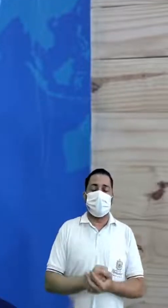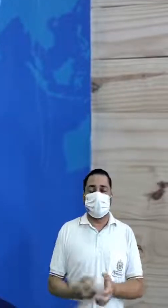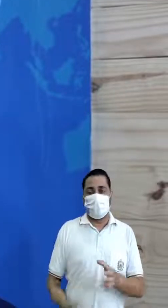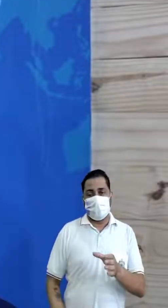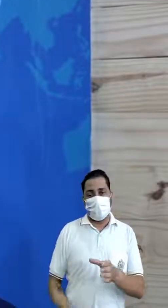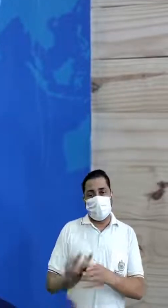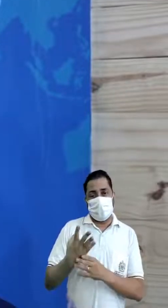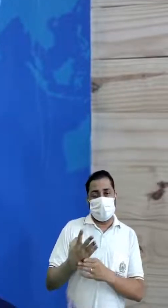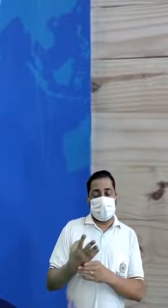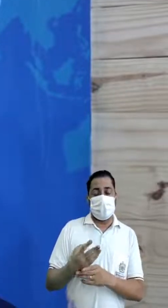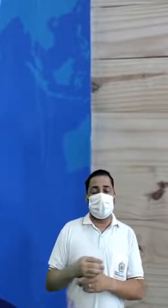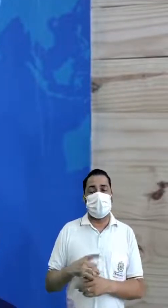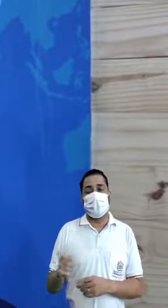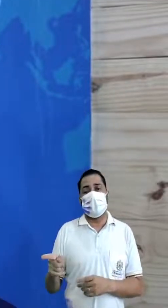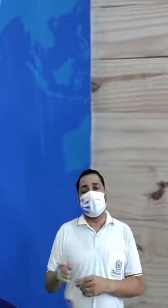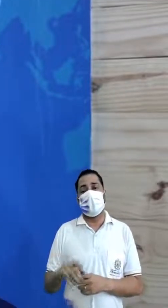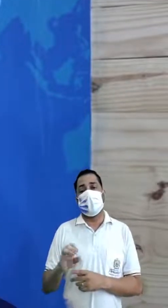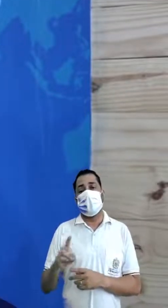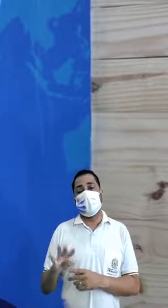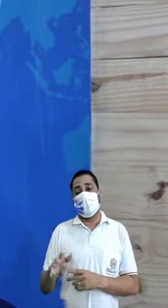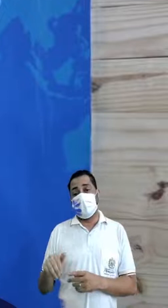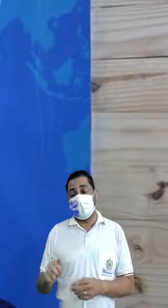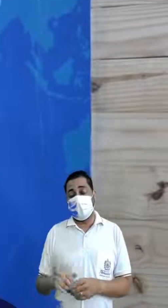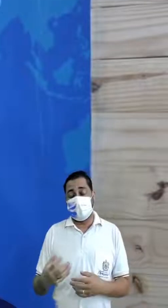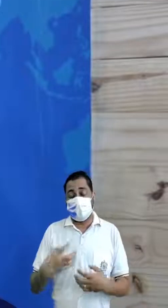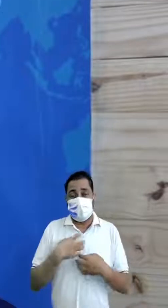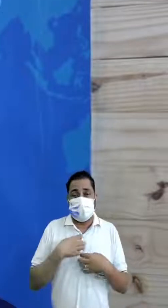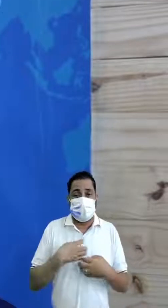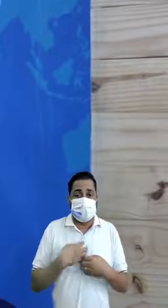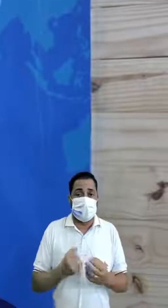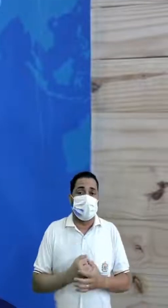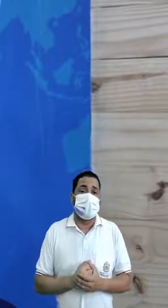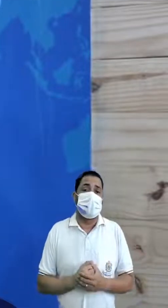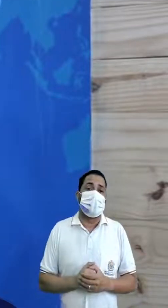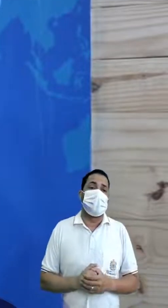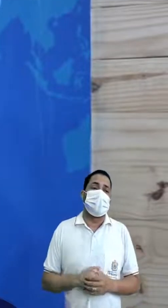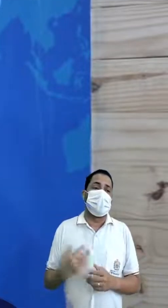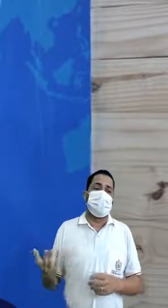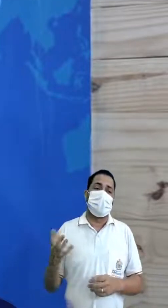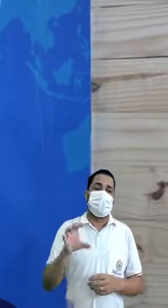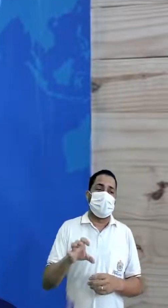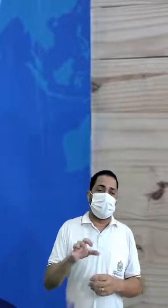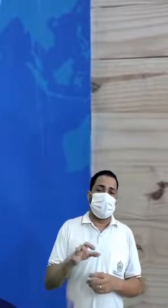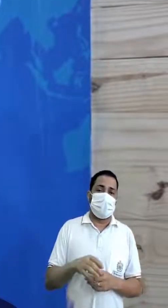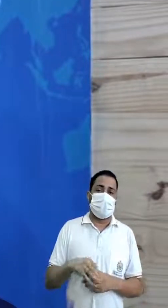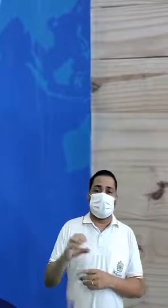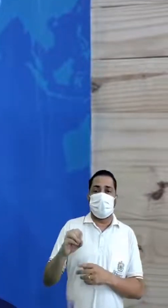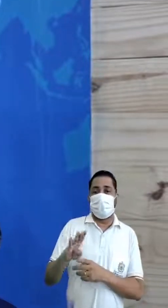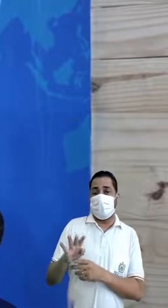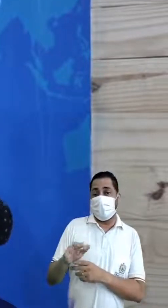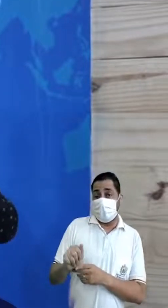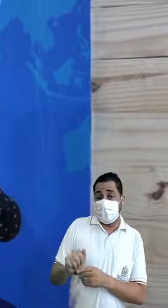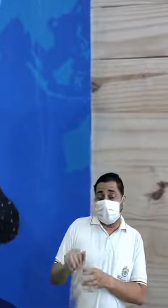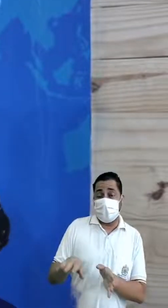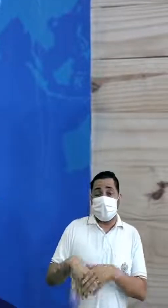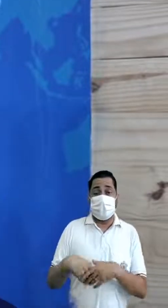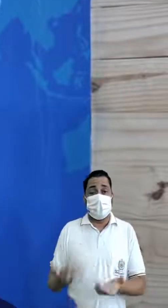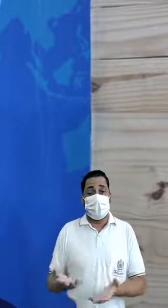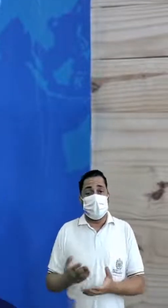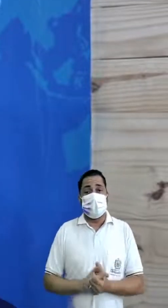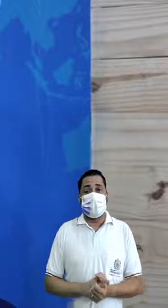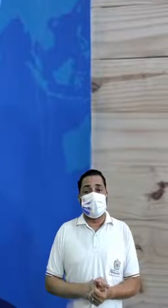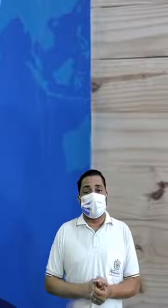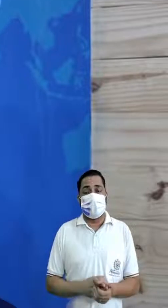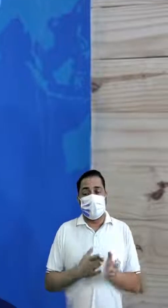as suas obras com essa sensação de tridimensionalidade colocada na obra. Então,